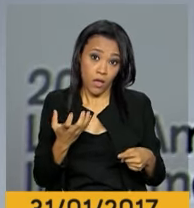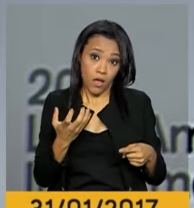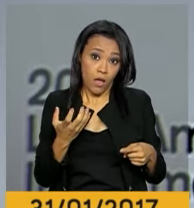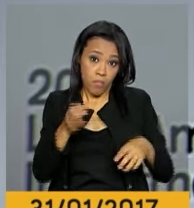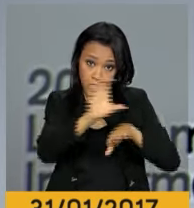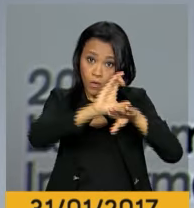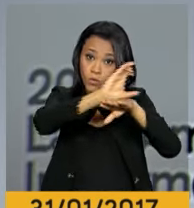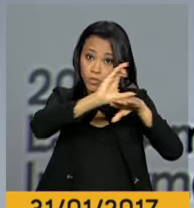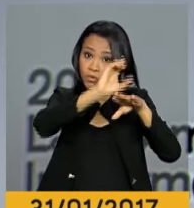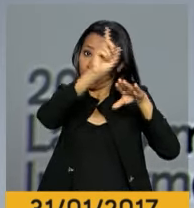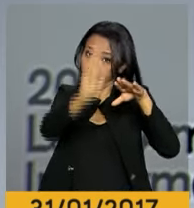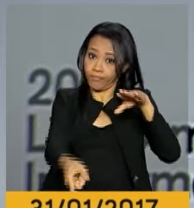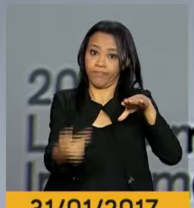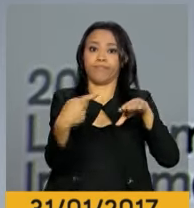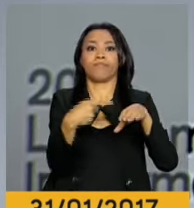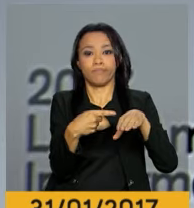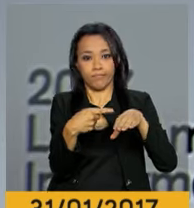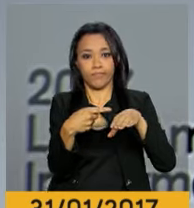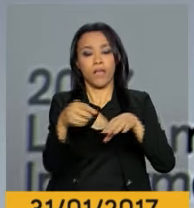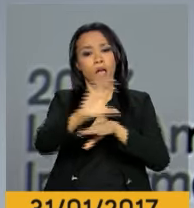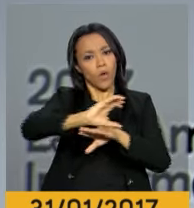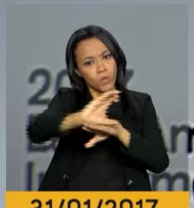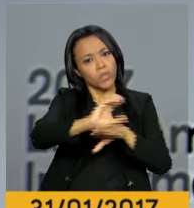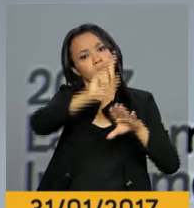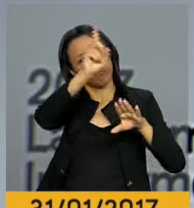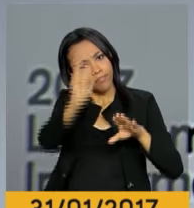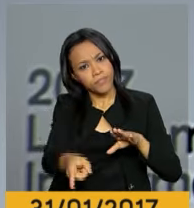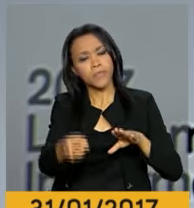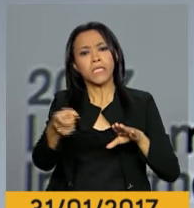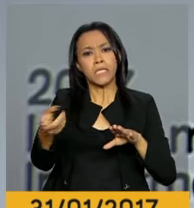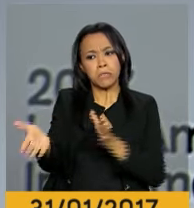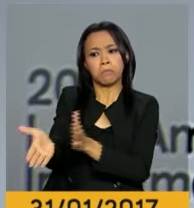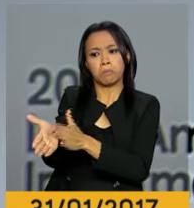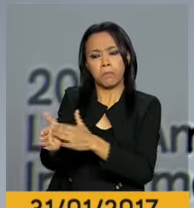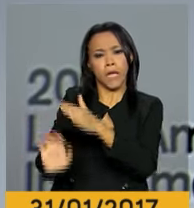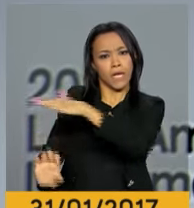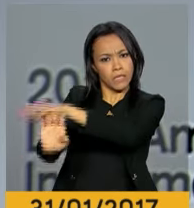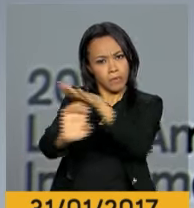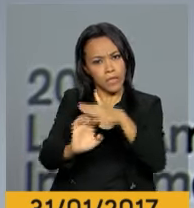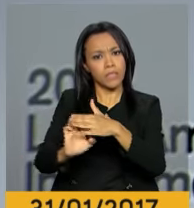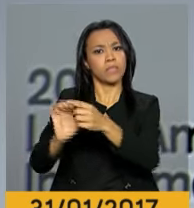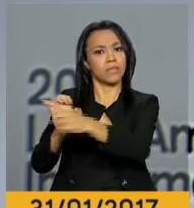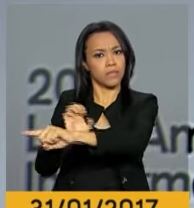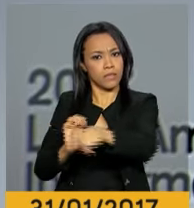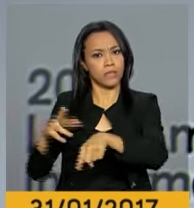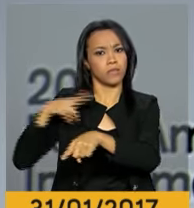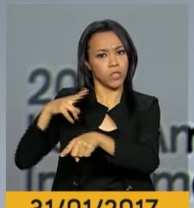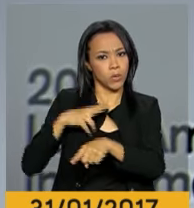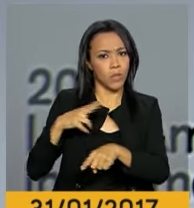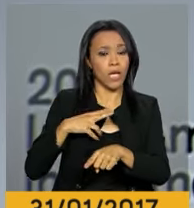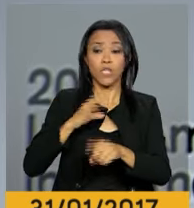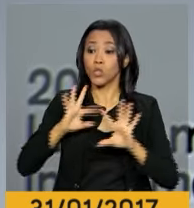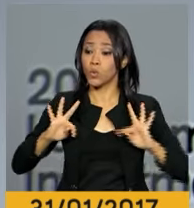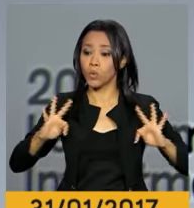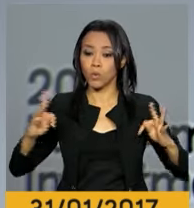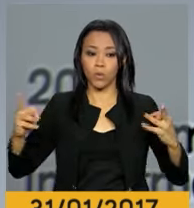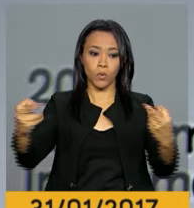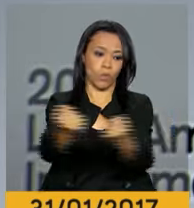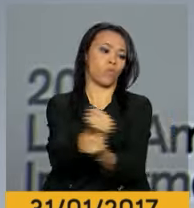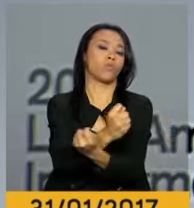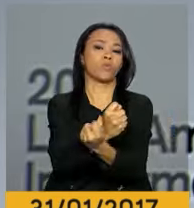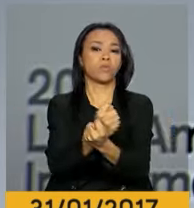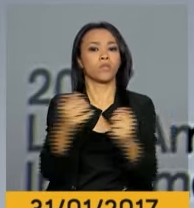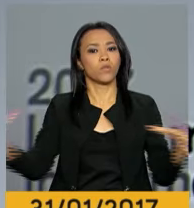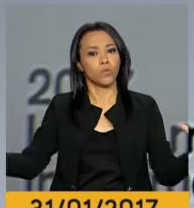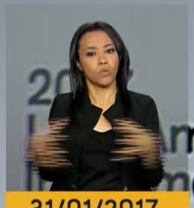determina a conção brasileira prestigia iniciativa privada e faz com que todos sem exceção estado e iniciativa privada